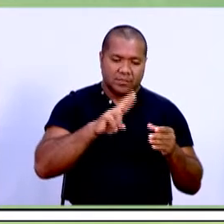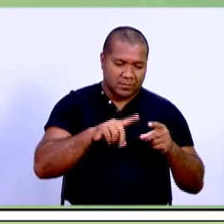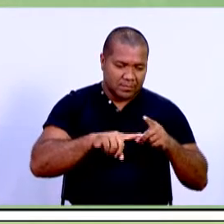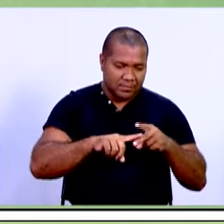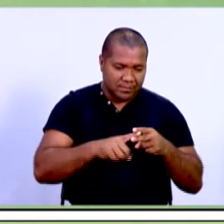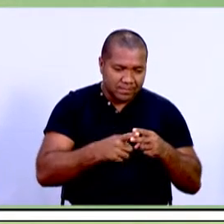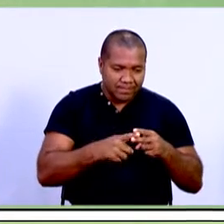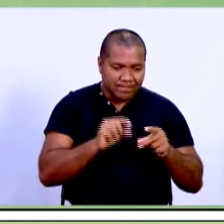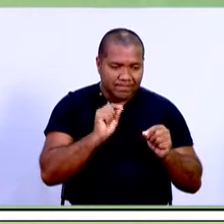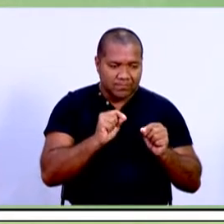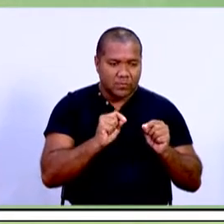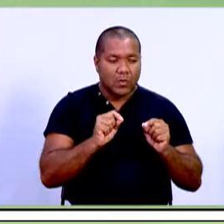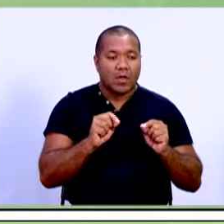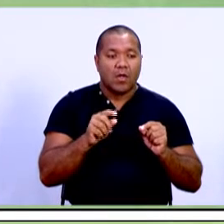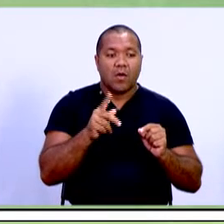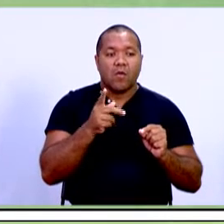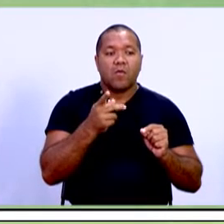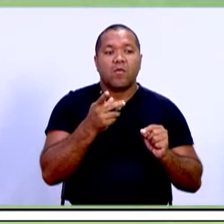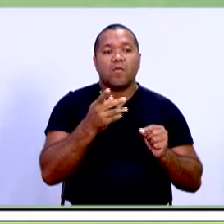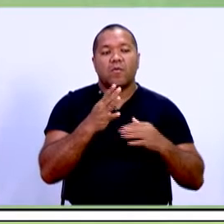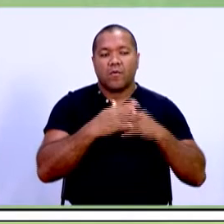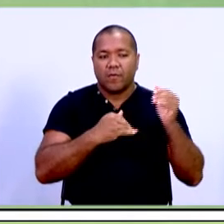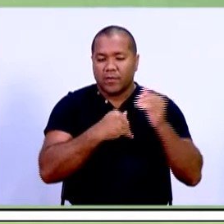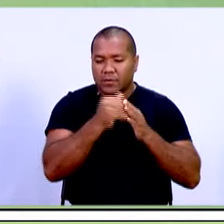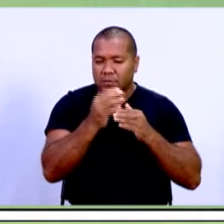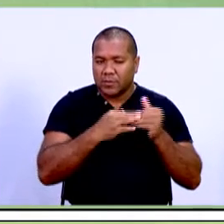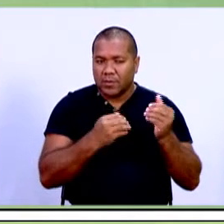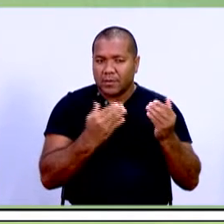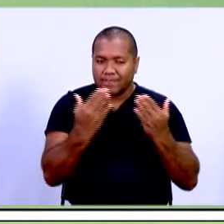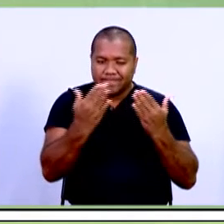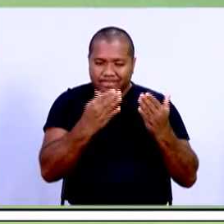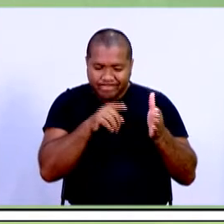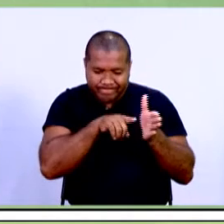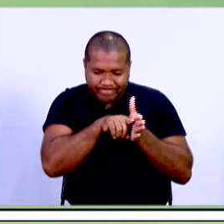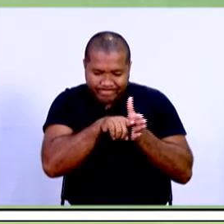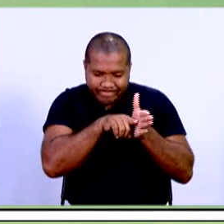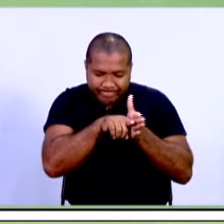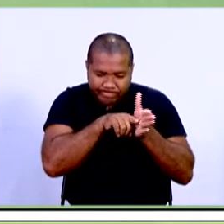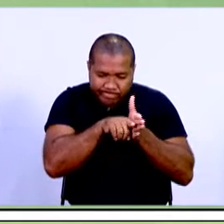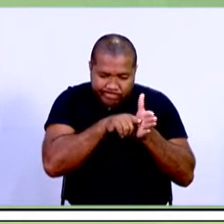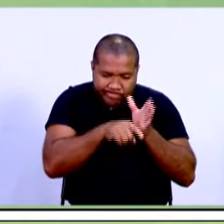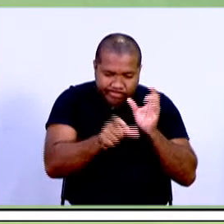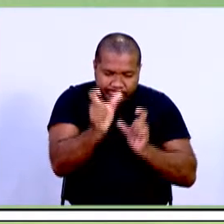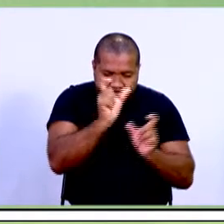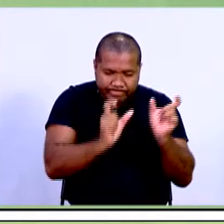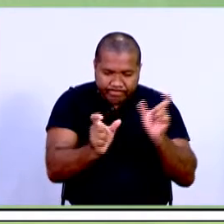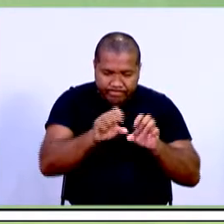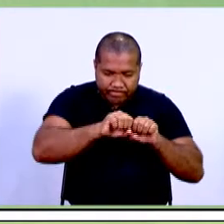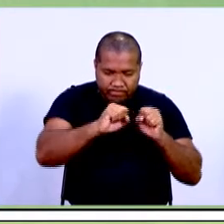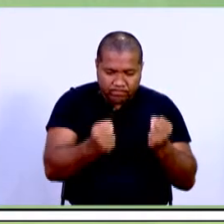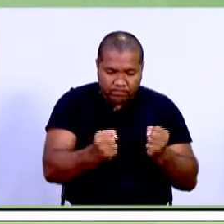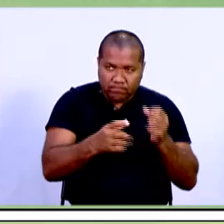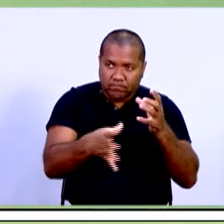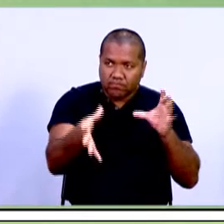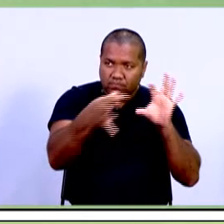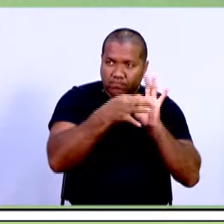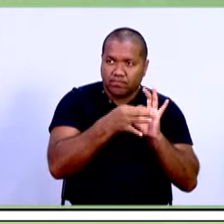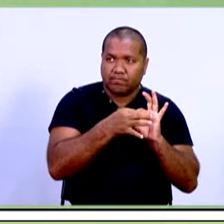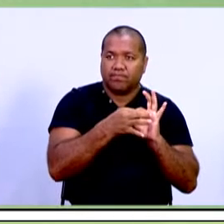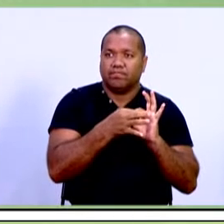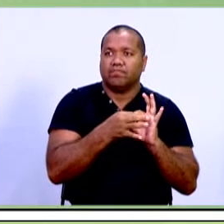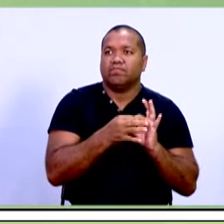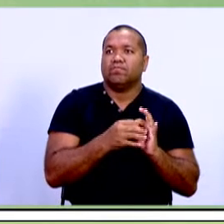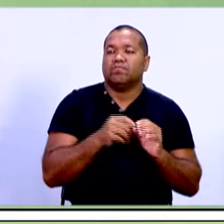ferramenta, o analista vai consultar diversas fontes que são utilizadas por diversos sistemas. Então, por exemplo, aqui no Instituto temos